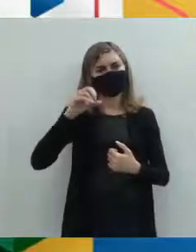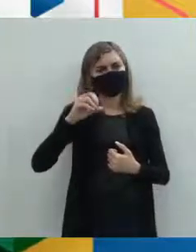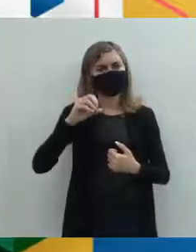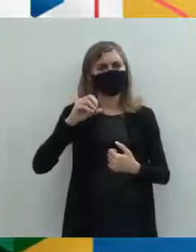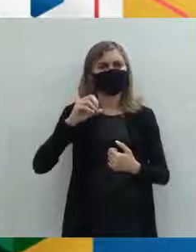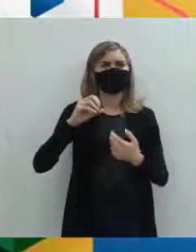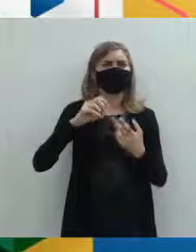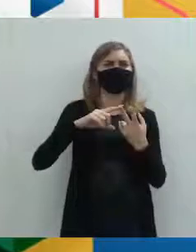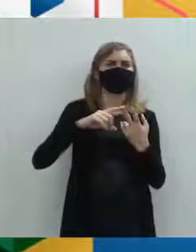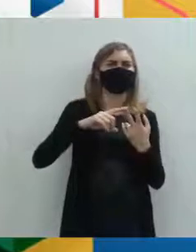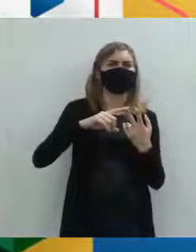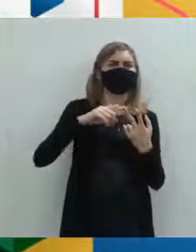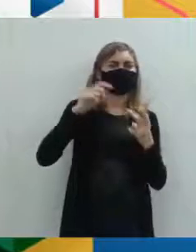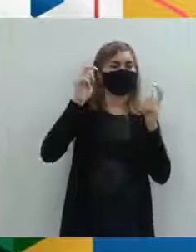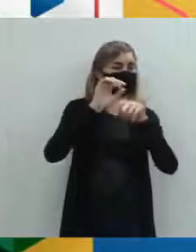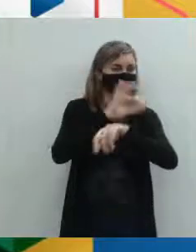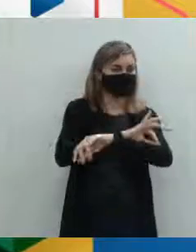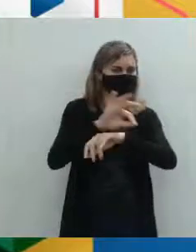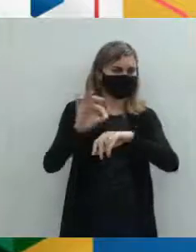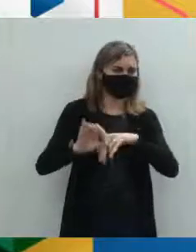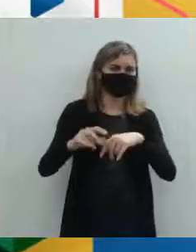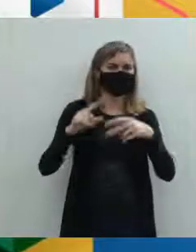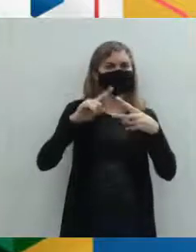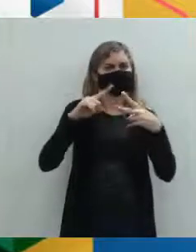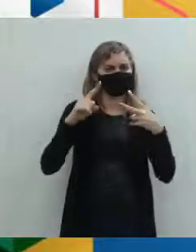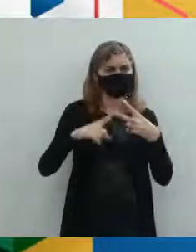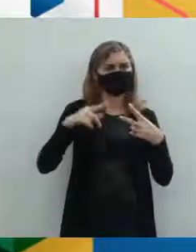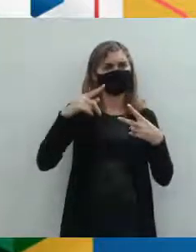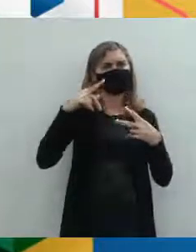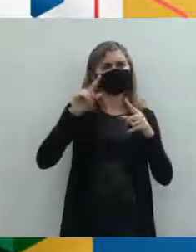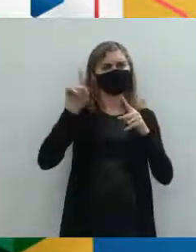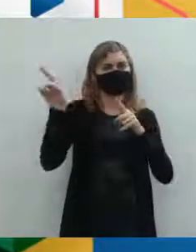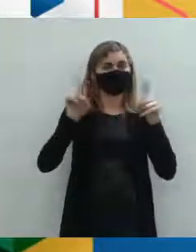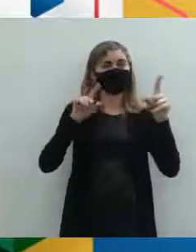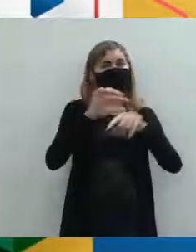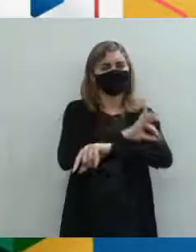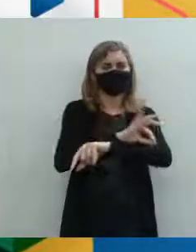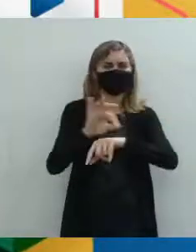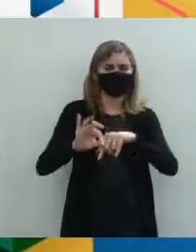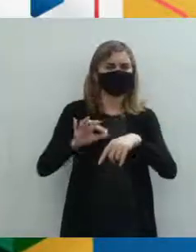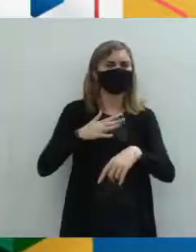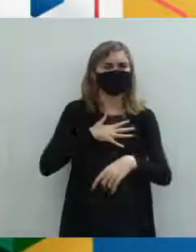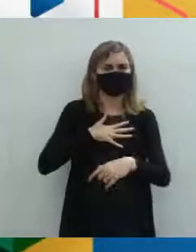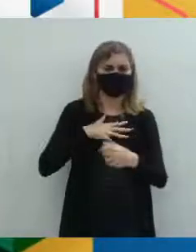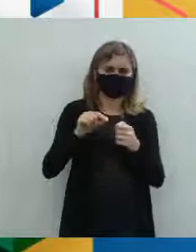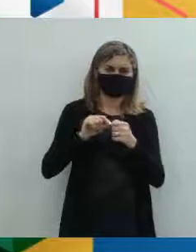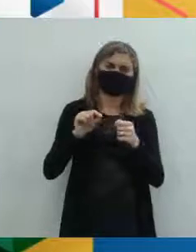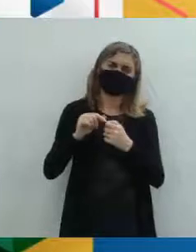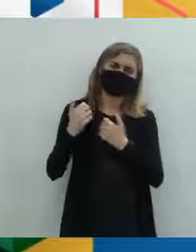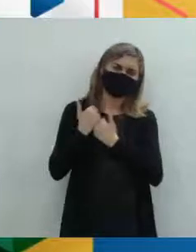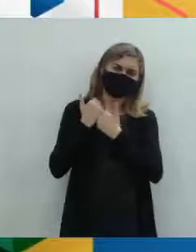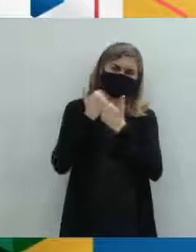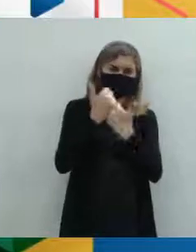ou perspectiva dos arquitetos com 2 pontos de fuga, e é assim que os arquitetos gostam de fazer suas representações